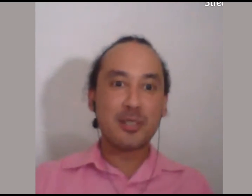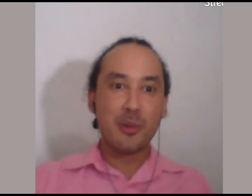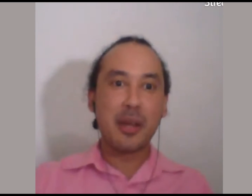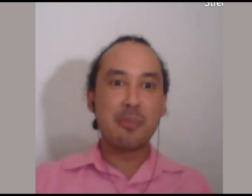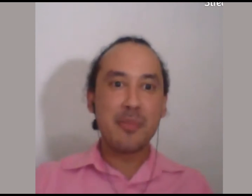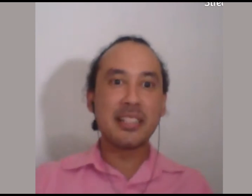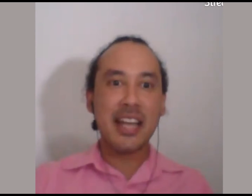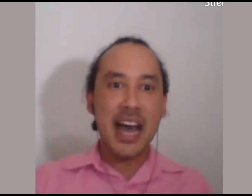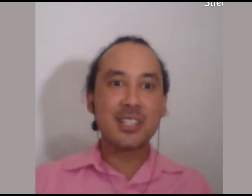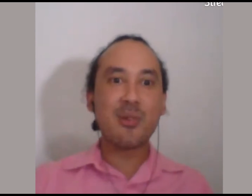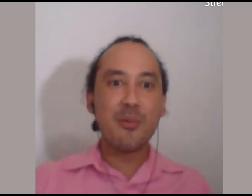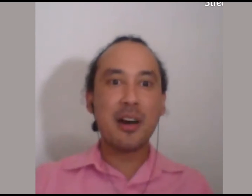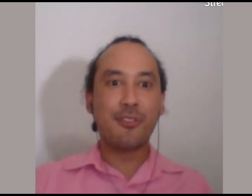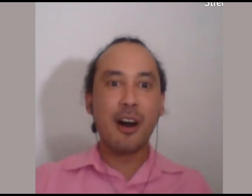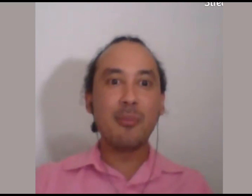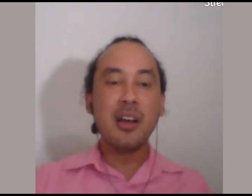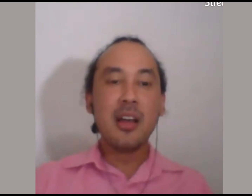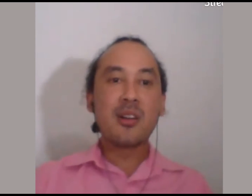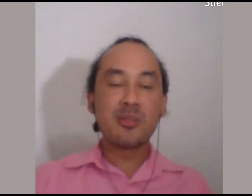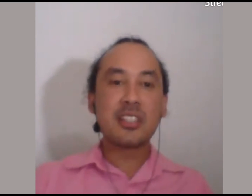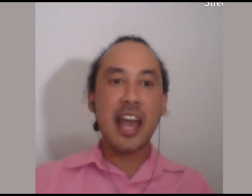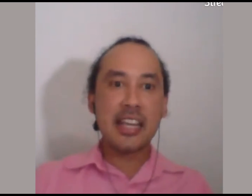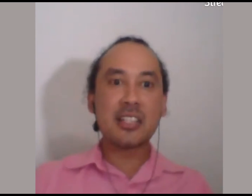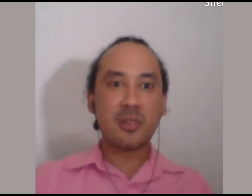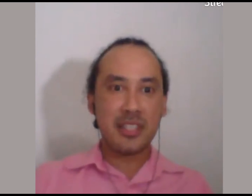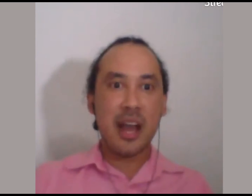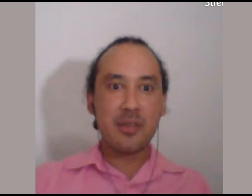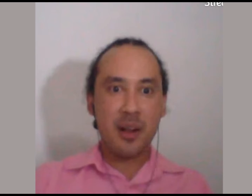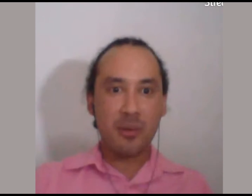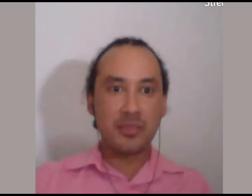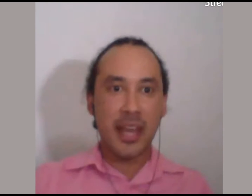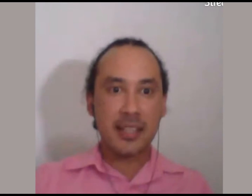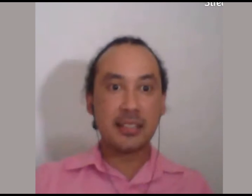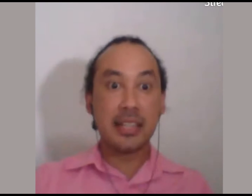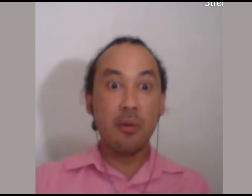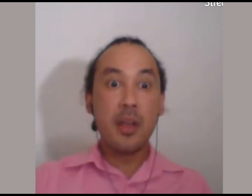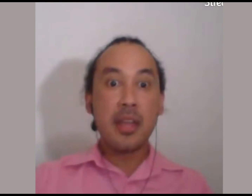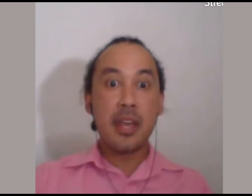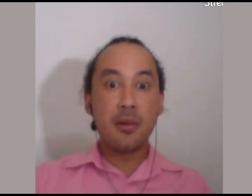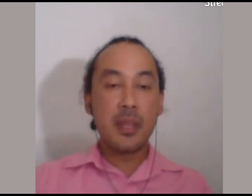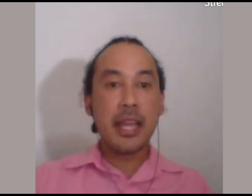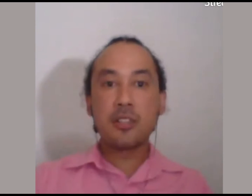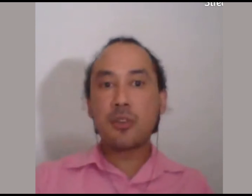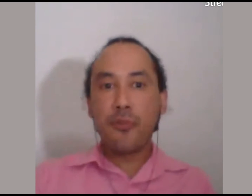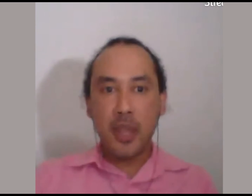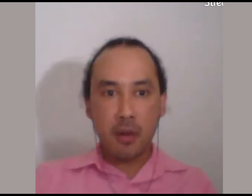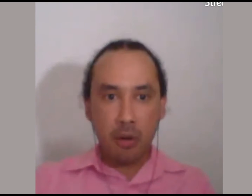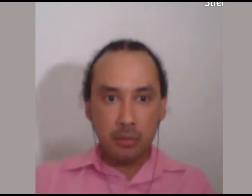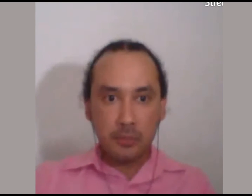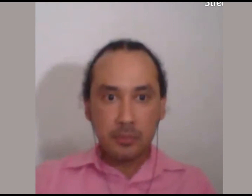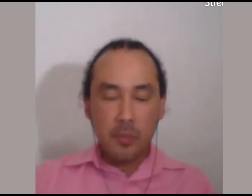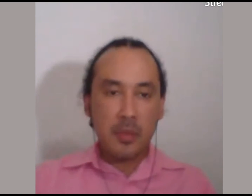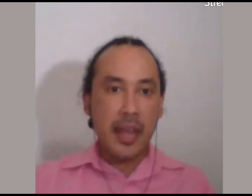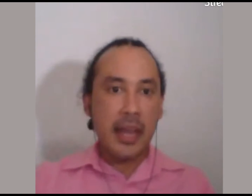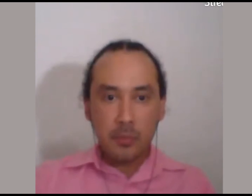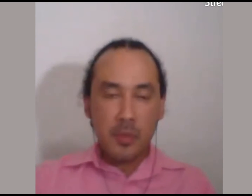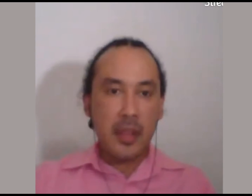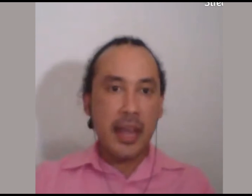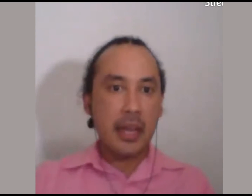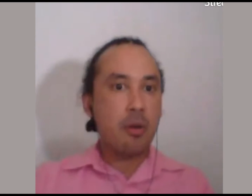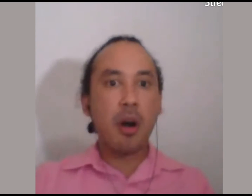todo mundo que passou pela puberdade, de alguma forma, consegue associar o que acontece. Então, eu me